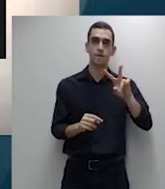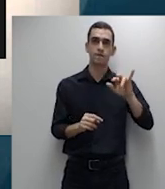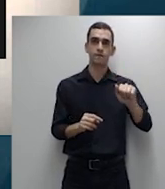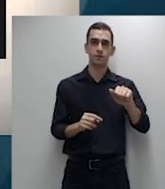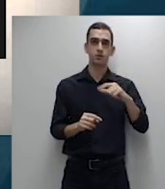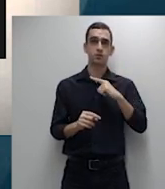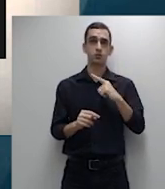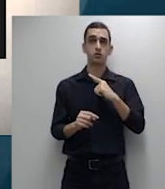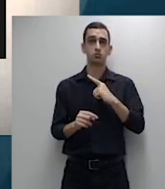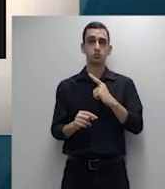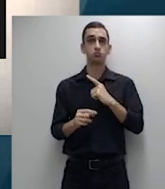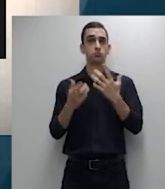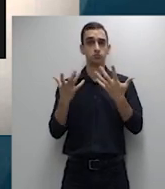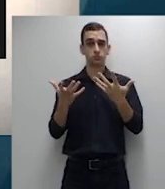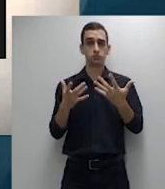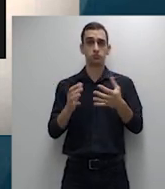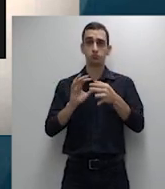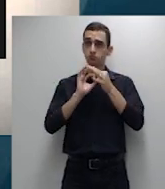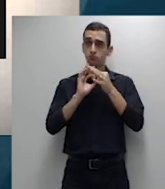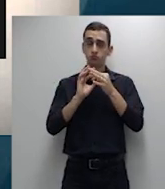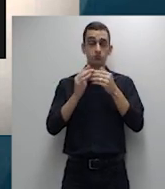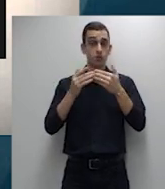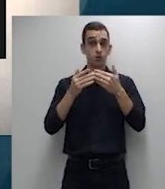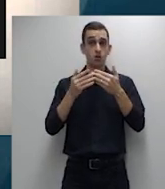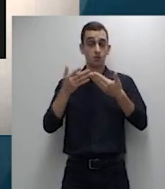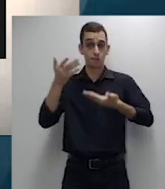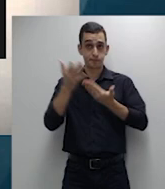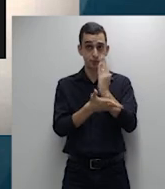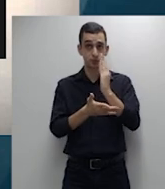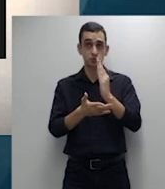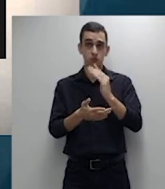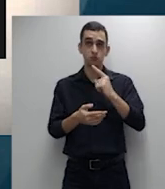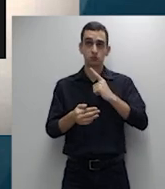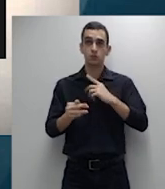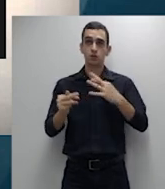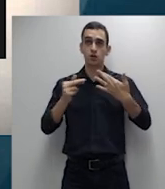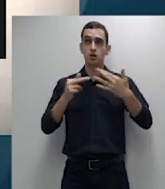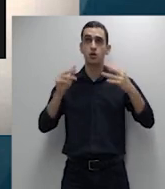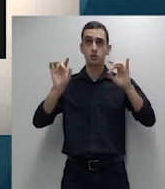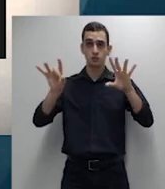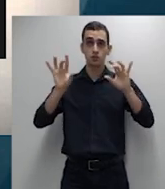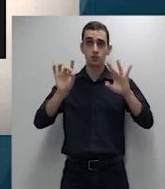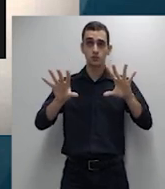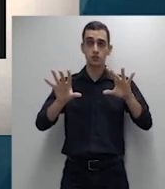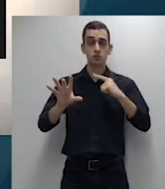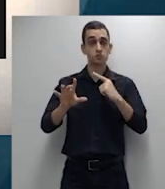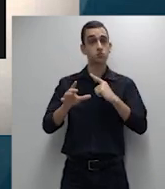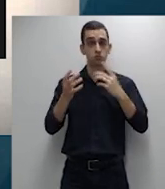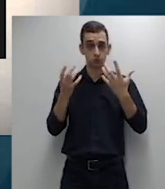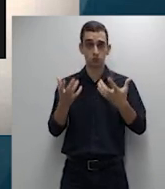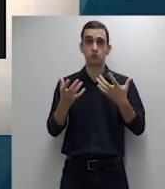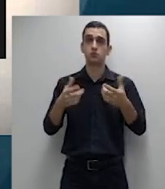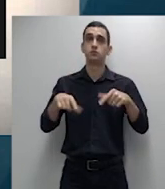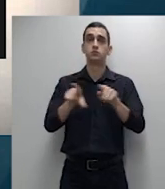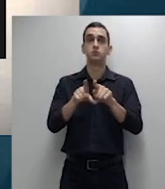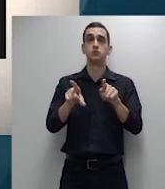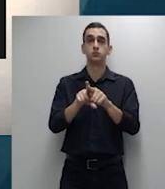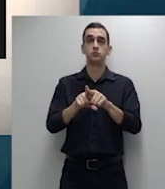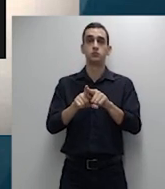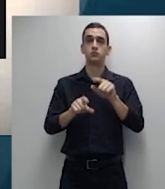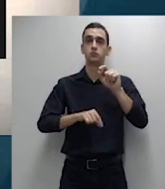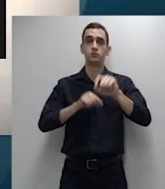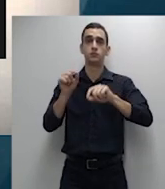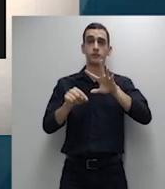que seja dado provimento à seu depois especial na minha da remansosa